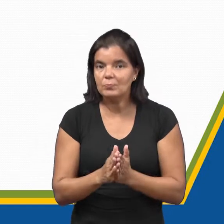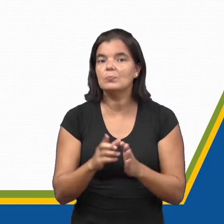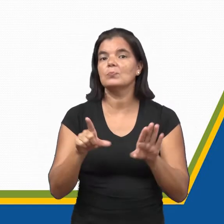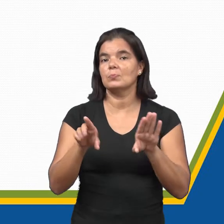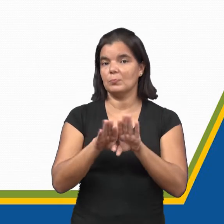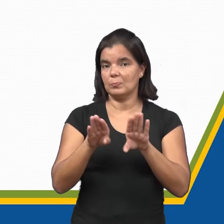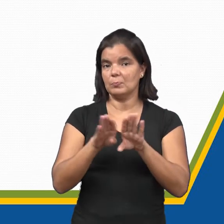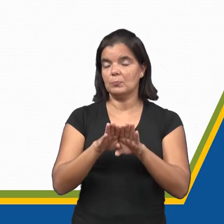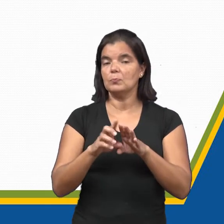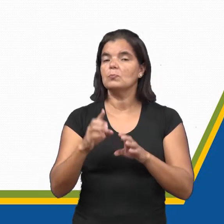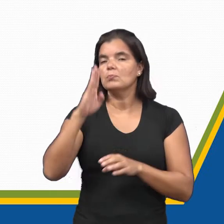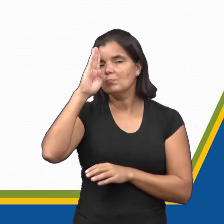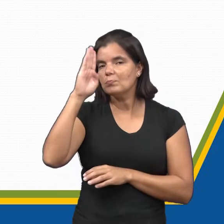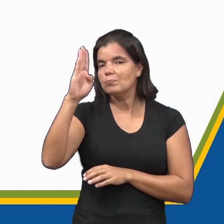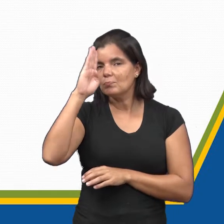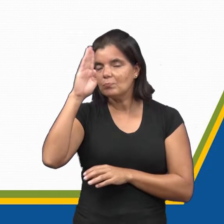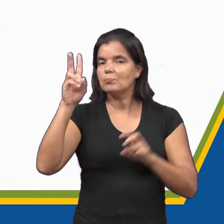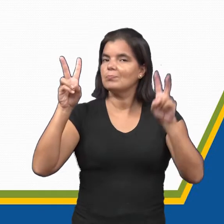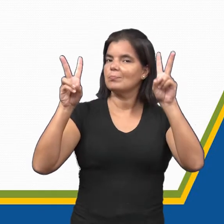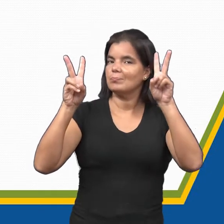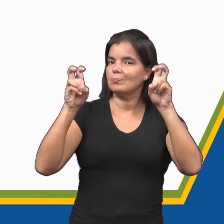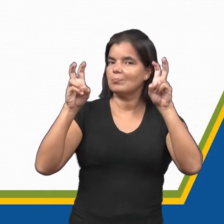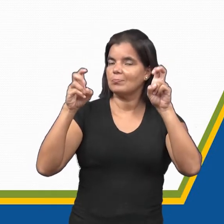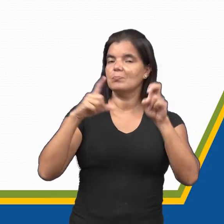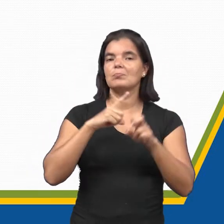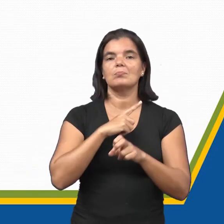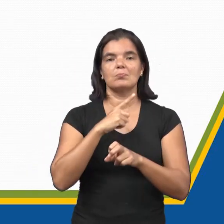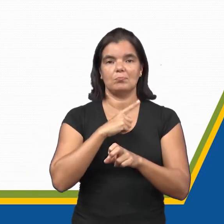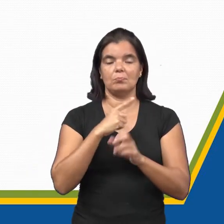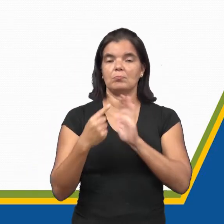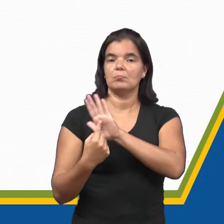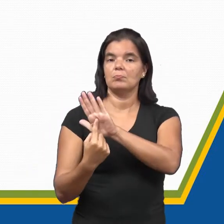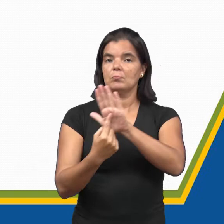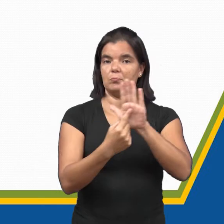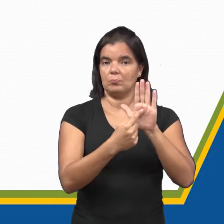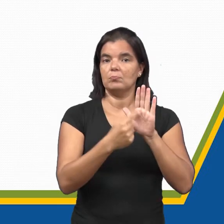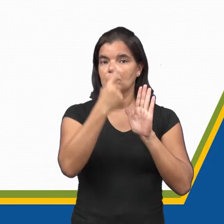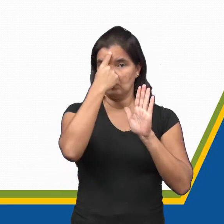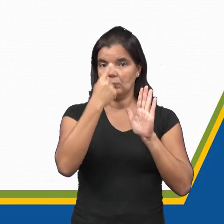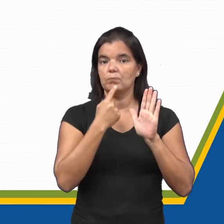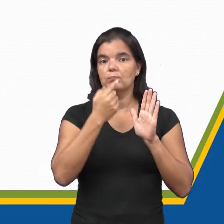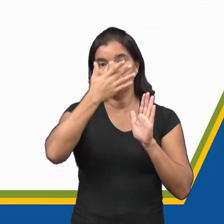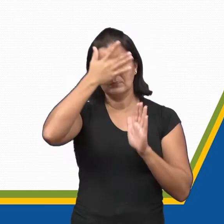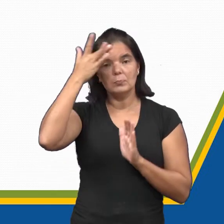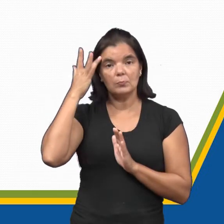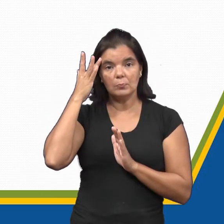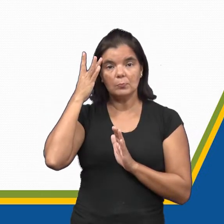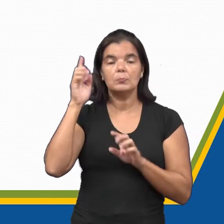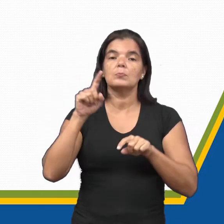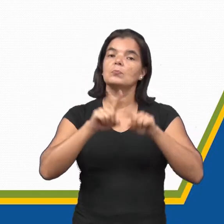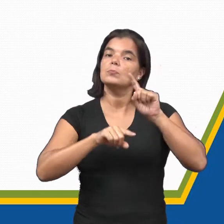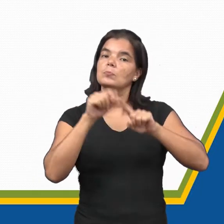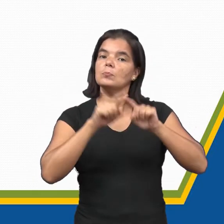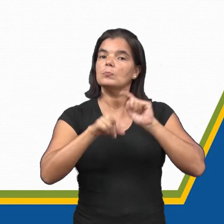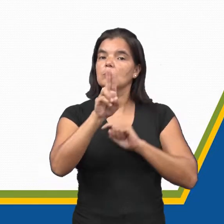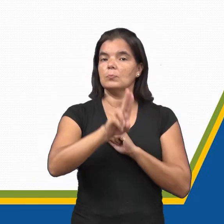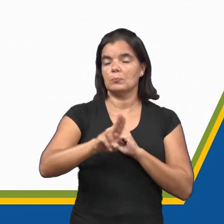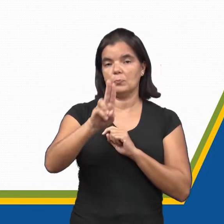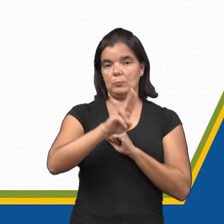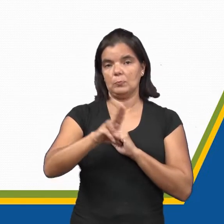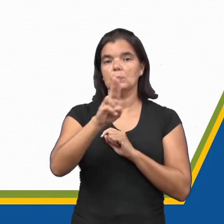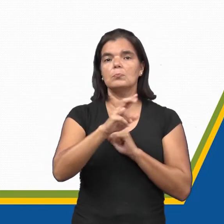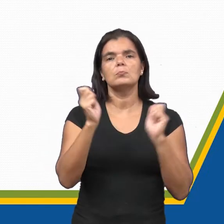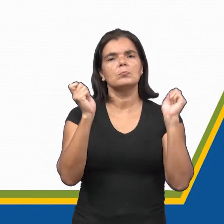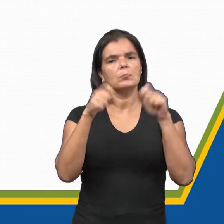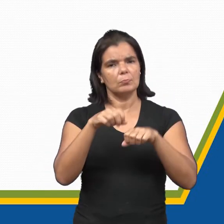tridimensional, um de seus principais temas tem sido a representação da figura humana. Os materiais utilizados